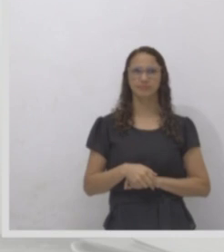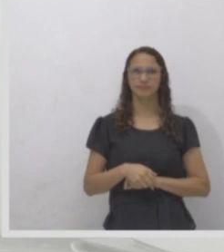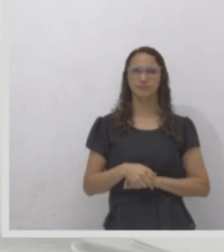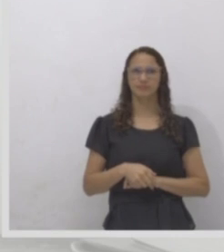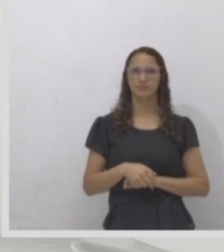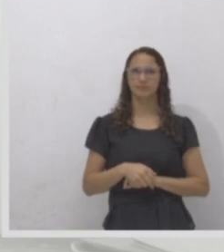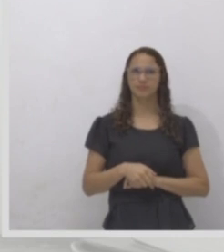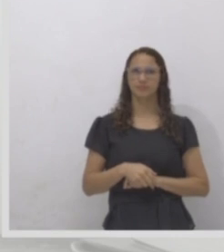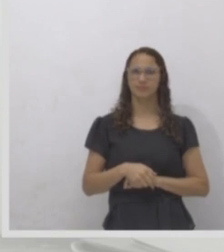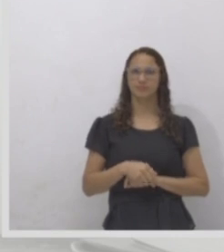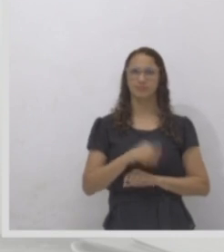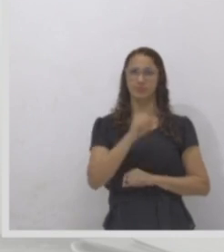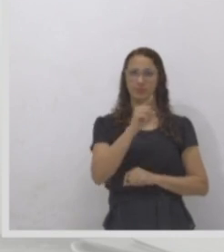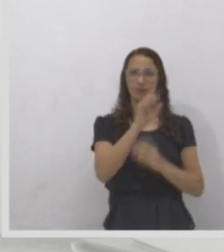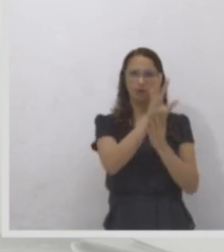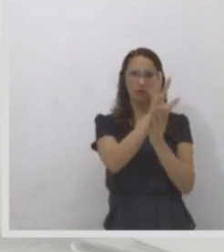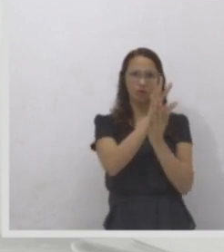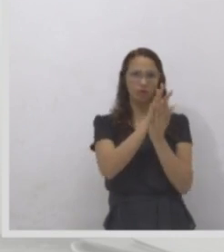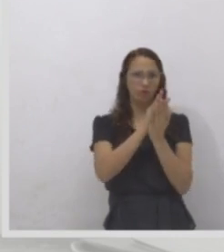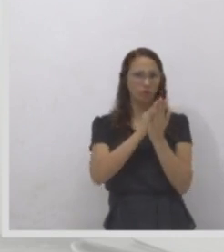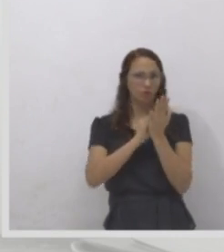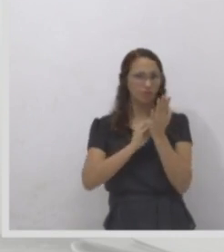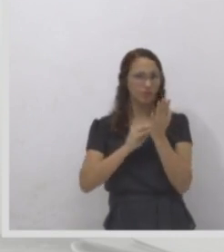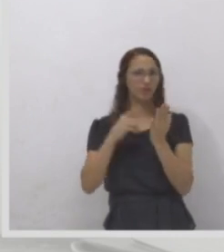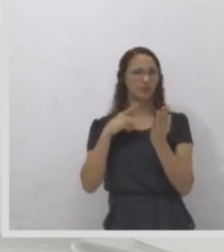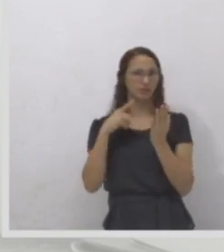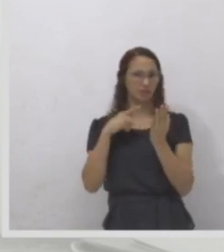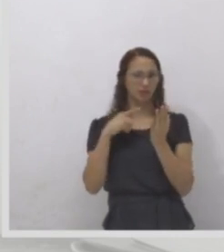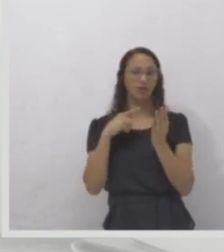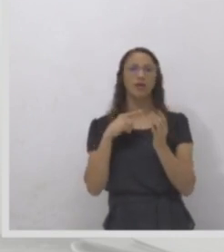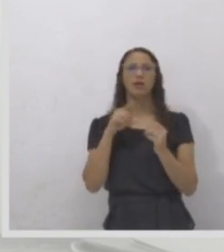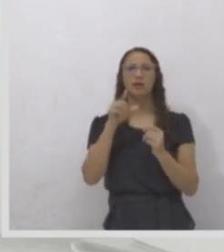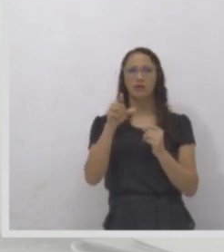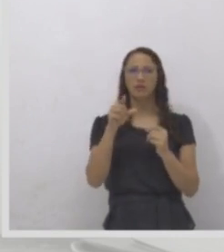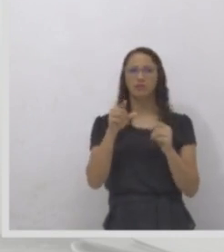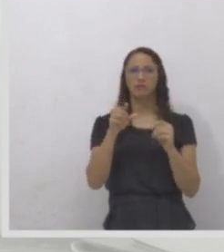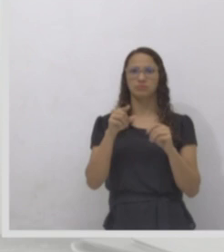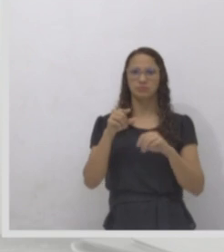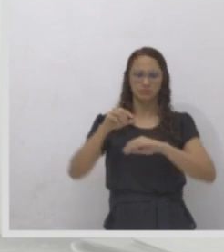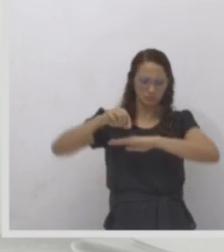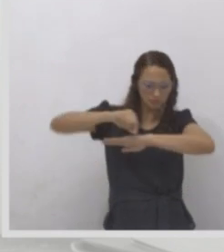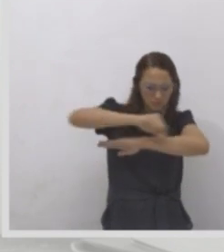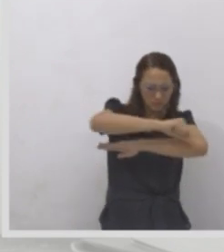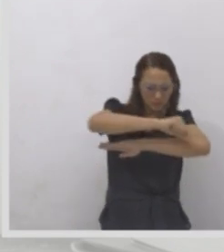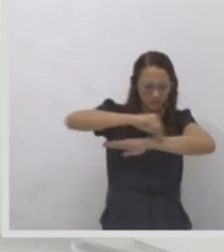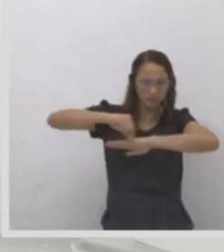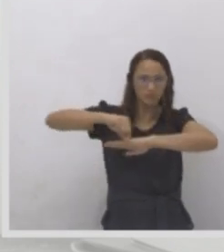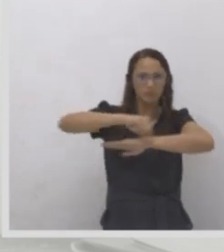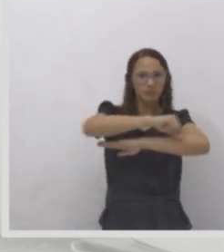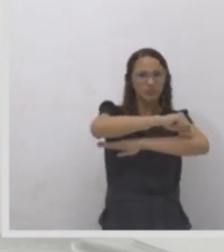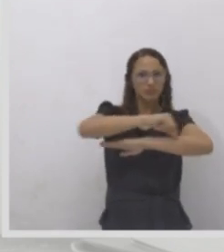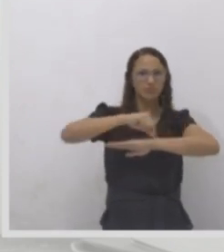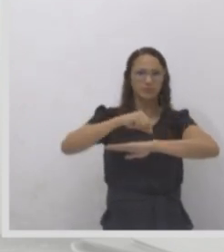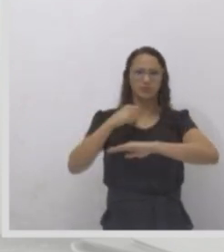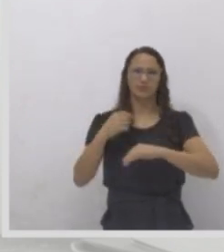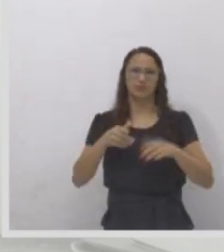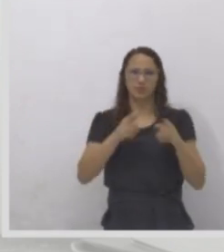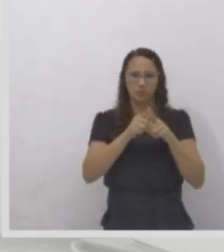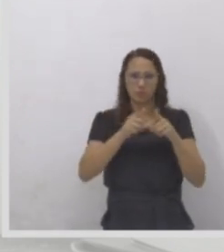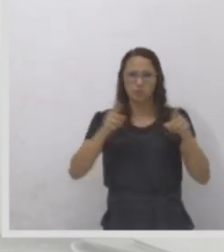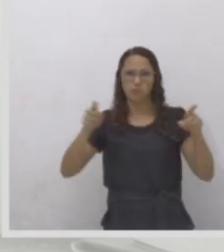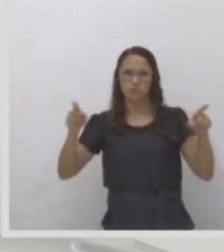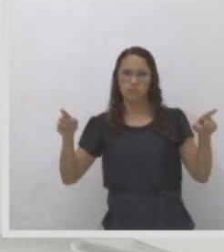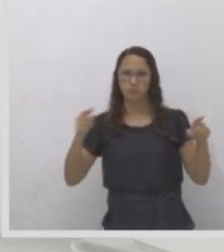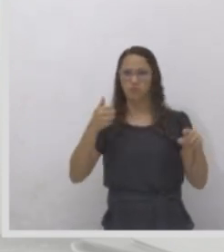do avião, ele já estabeleceu algumas medidas. O corpo do avião vai ter 17 centímetros, a asa